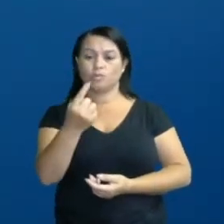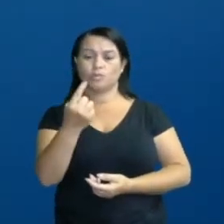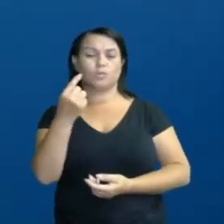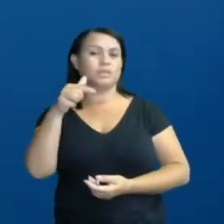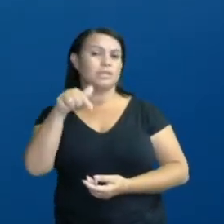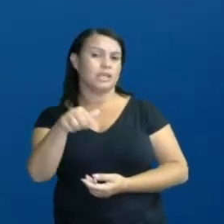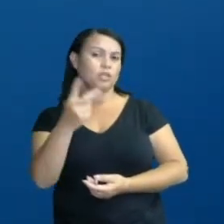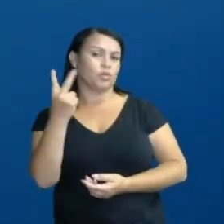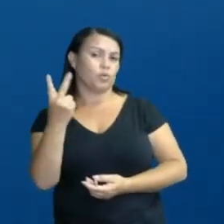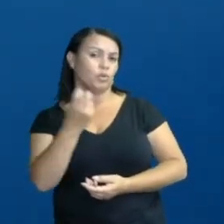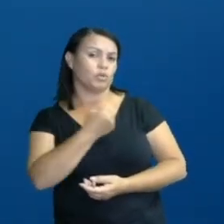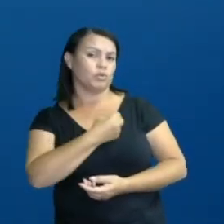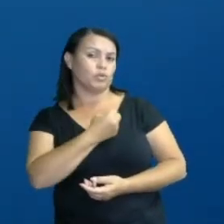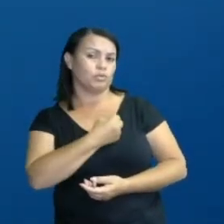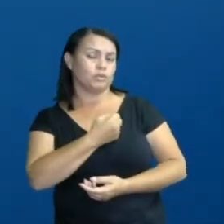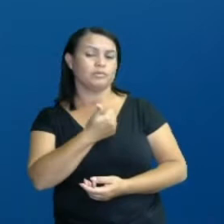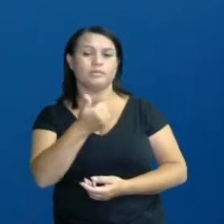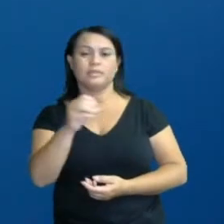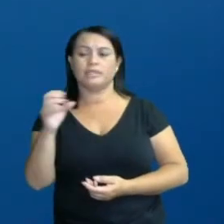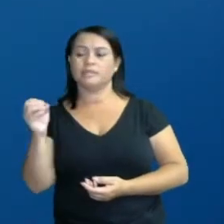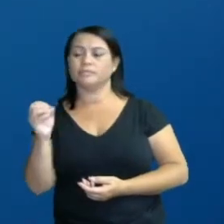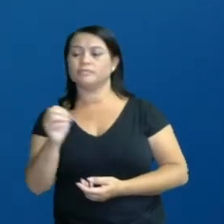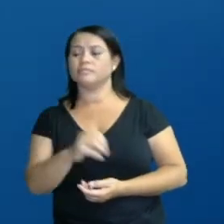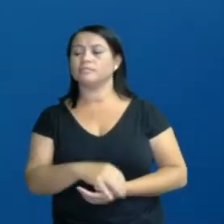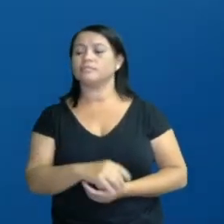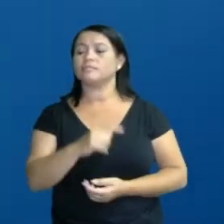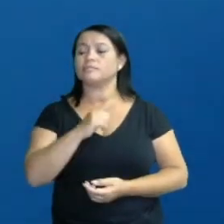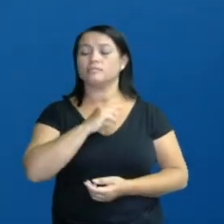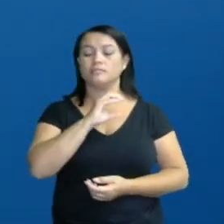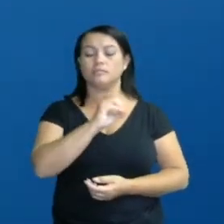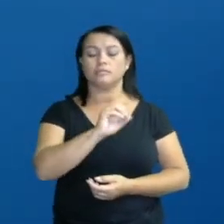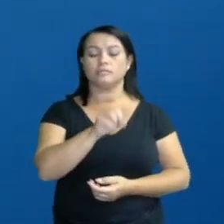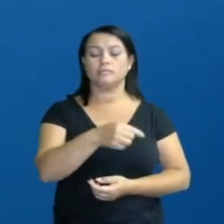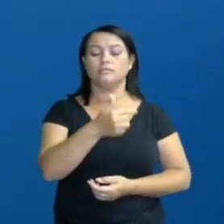7. Dois números. Base 100. Aqui eu tenho